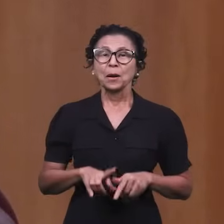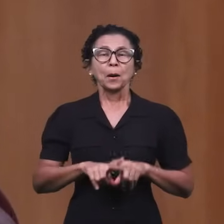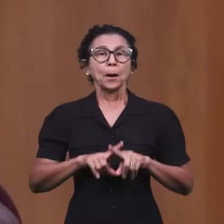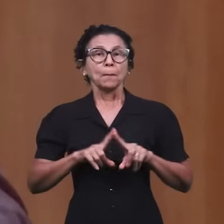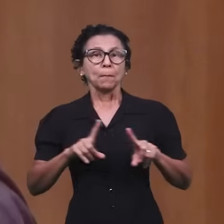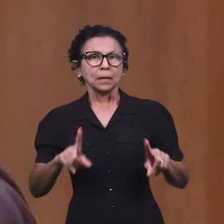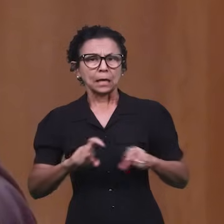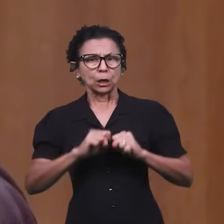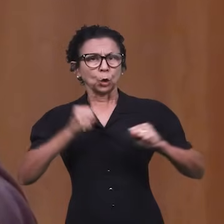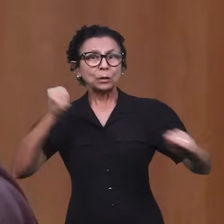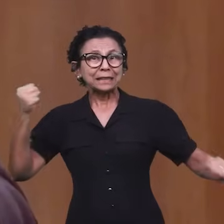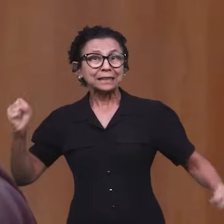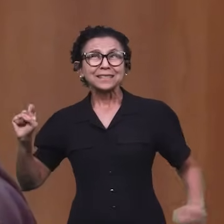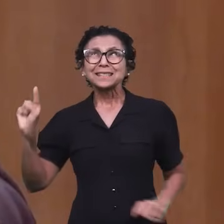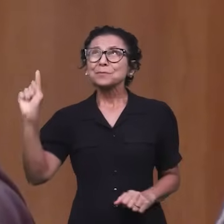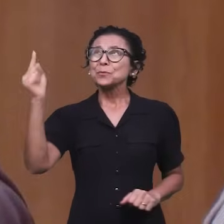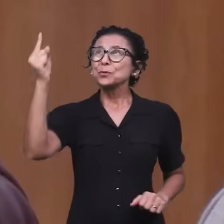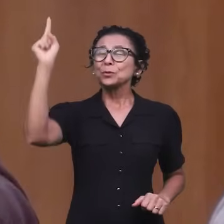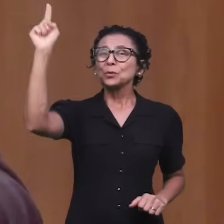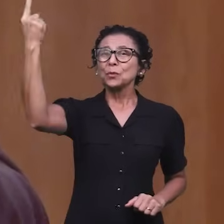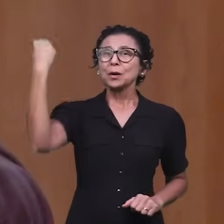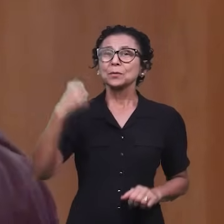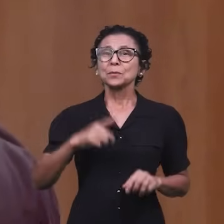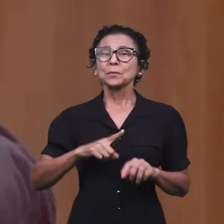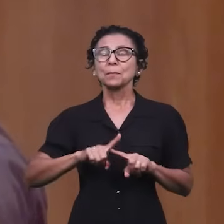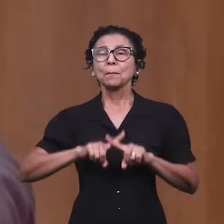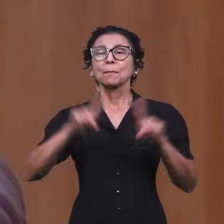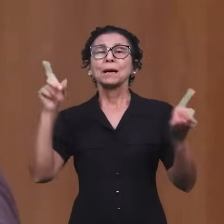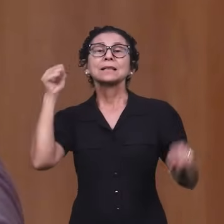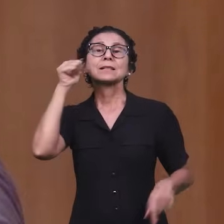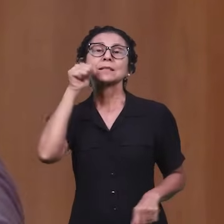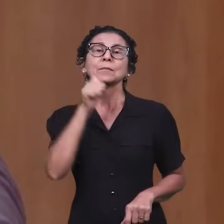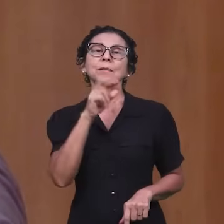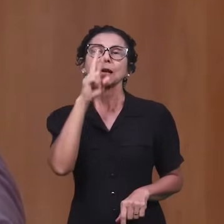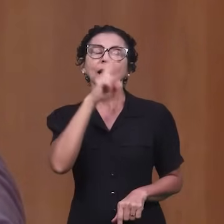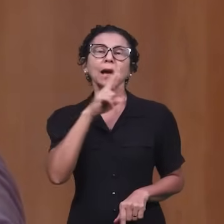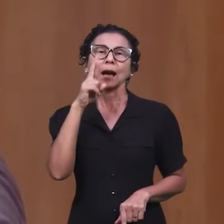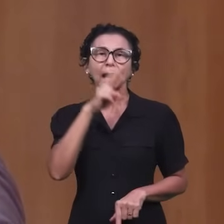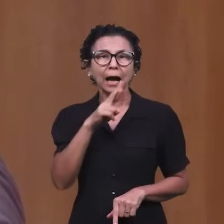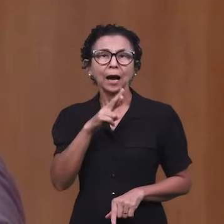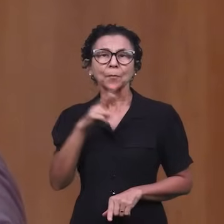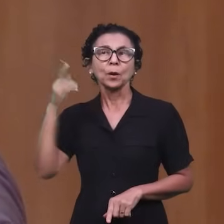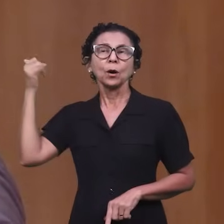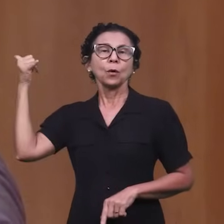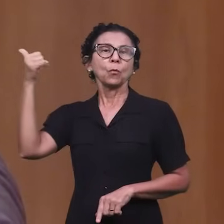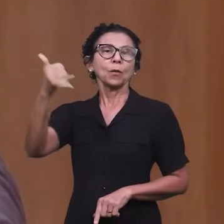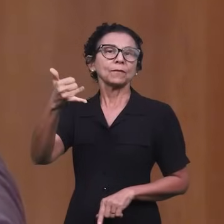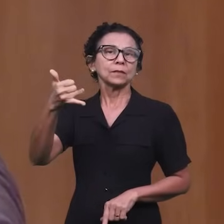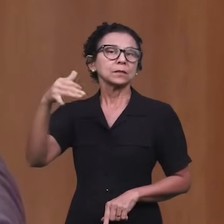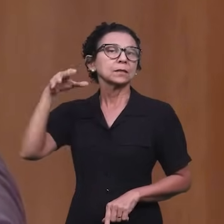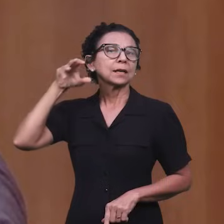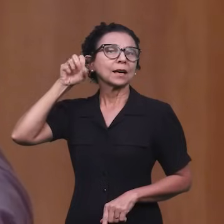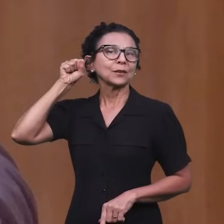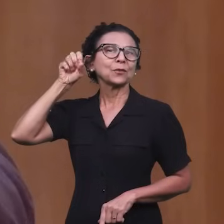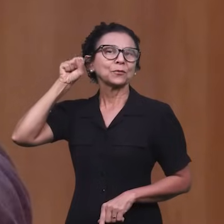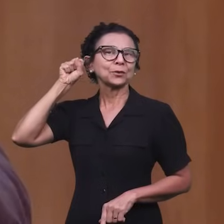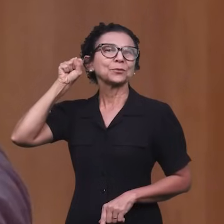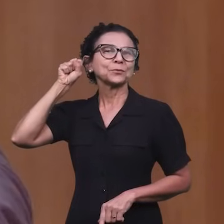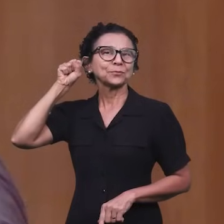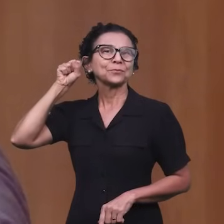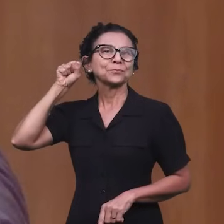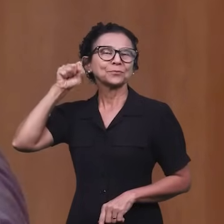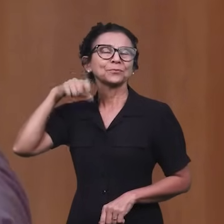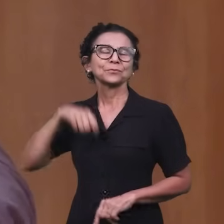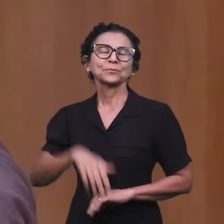mensagem. Porque está assim no versículo 10, porque temos ouvido. E nós lembramos aqui aquilo que está